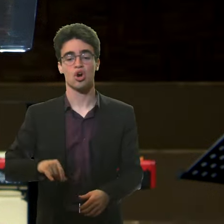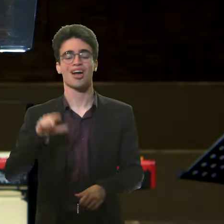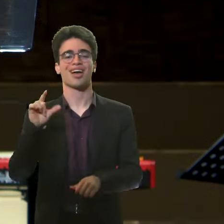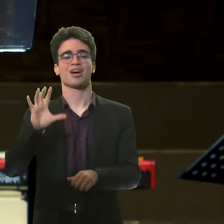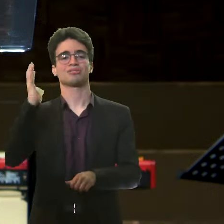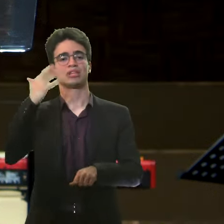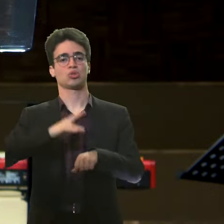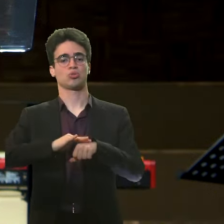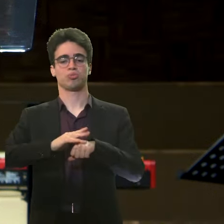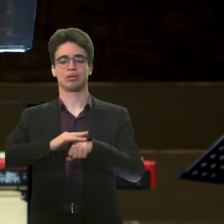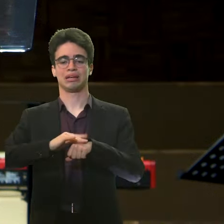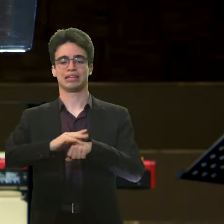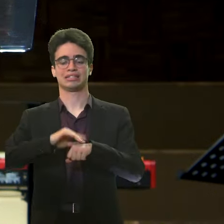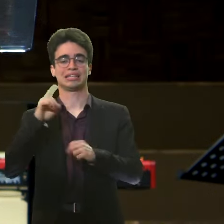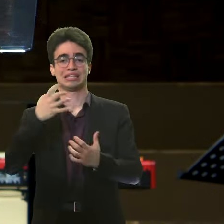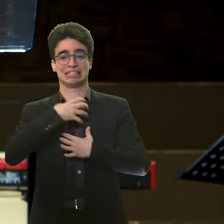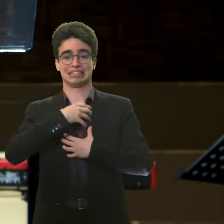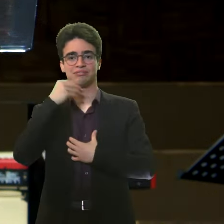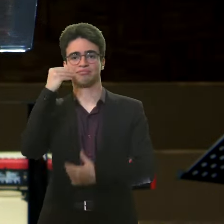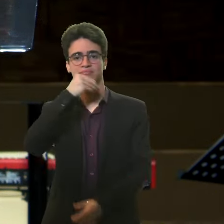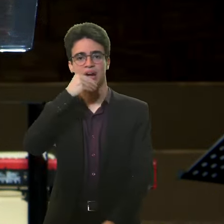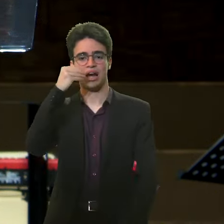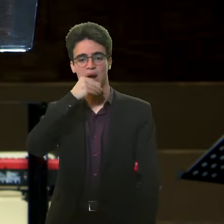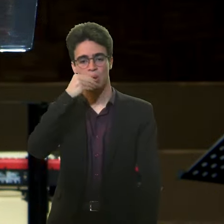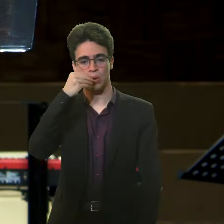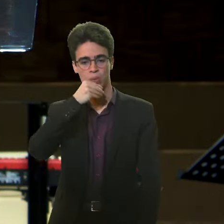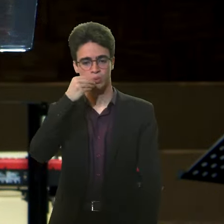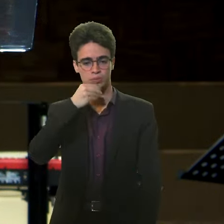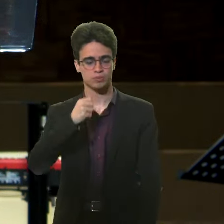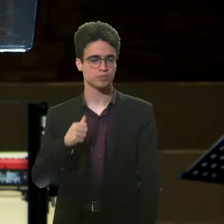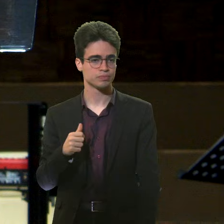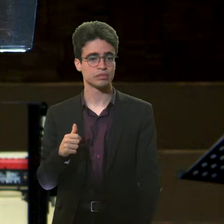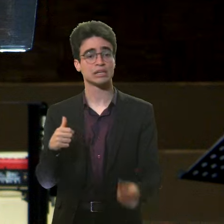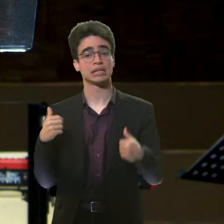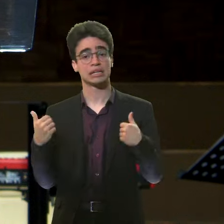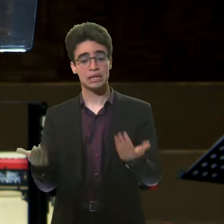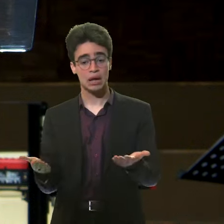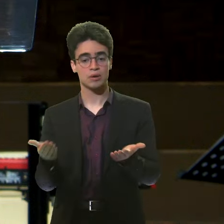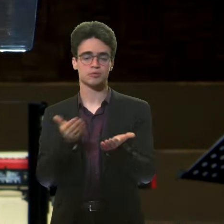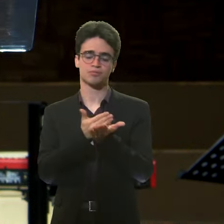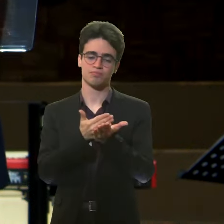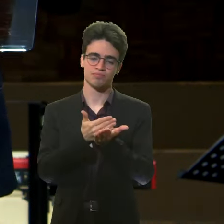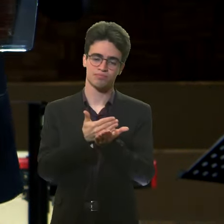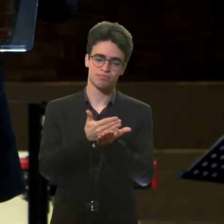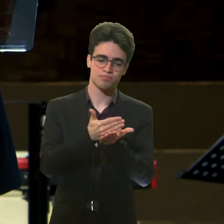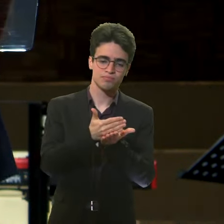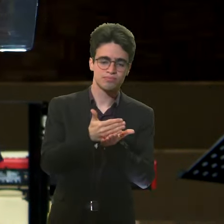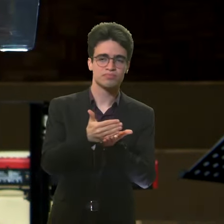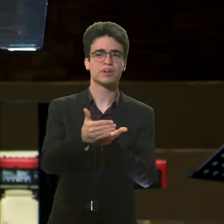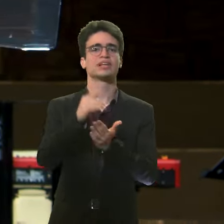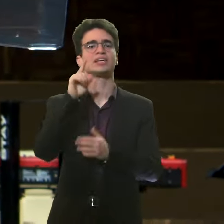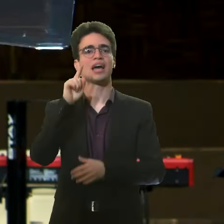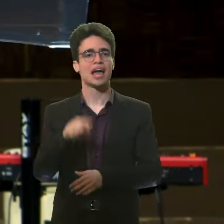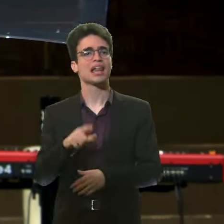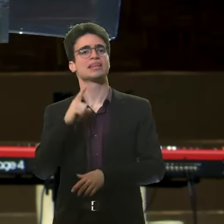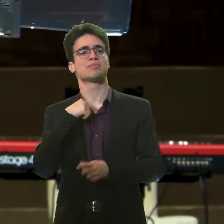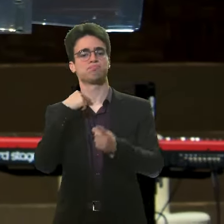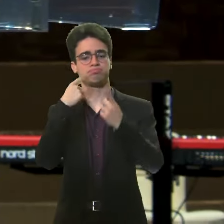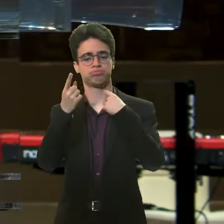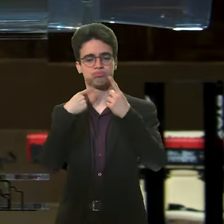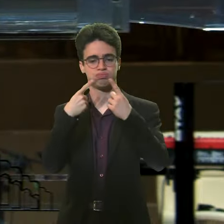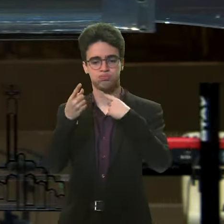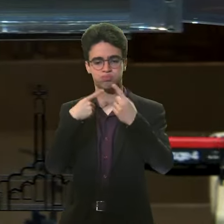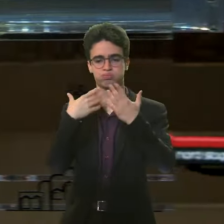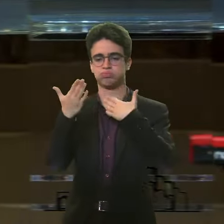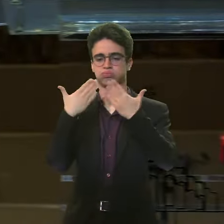doente, ele se sente fraco. E então começa os diálogos, as falas, os